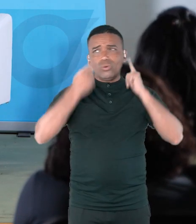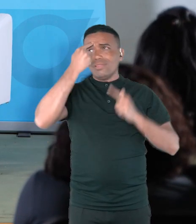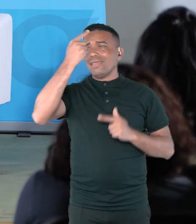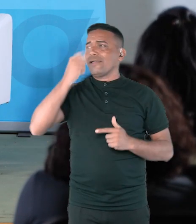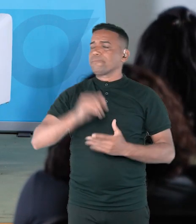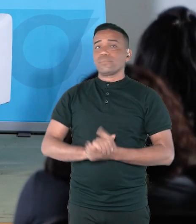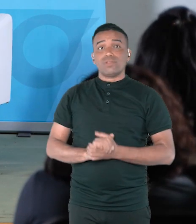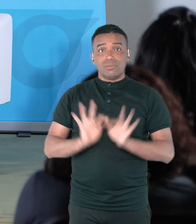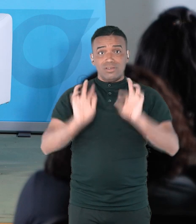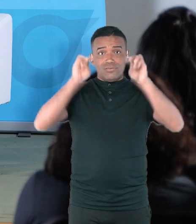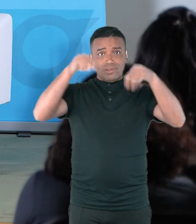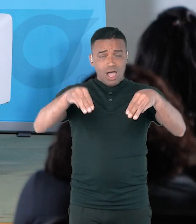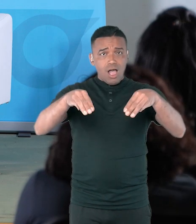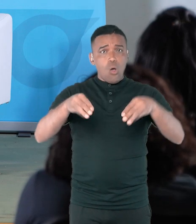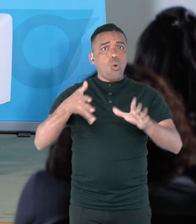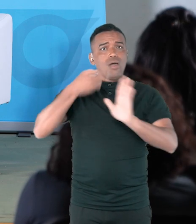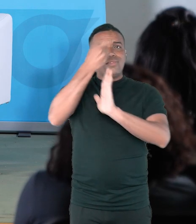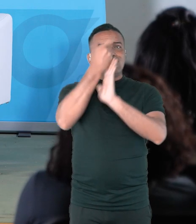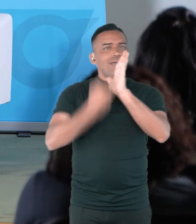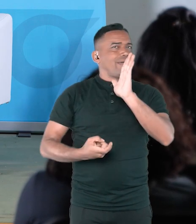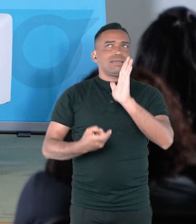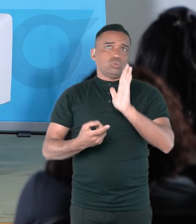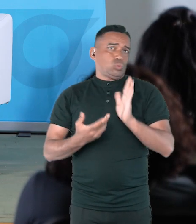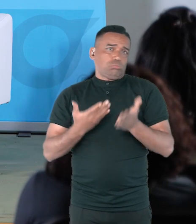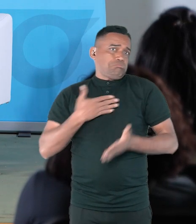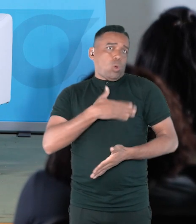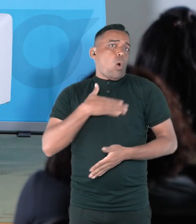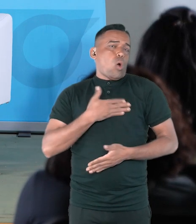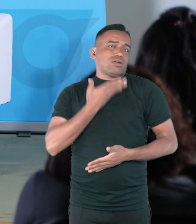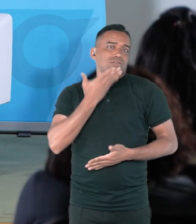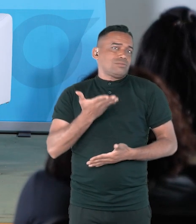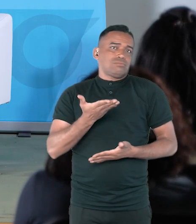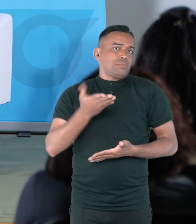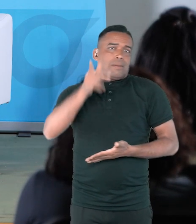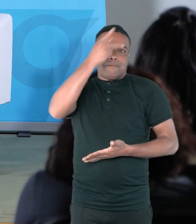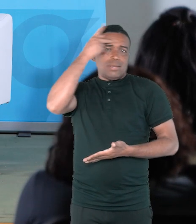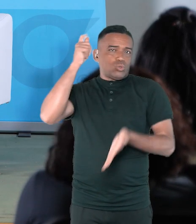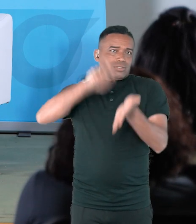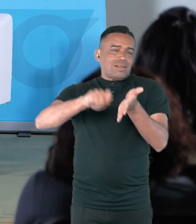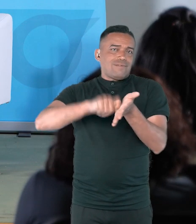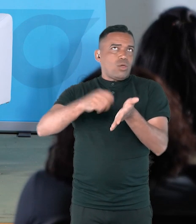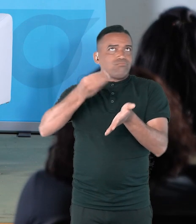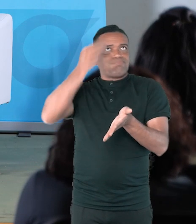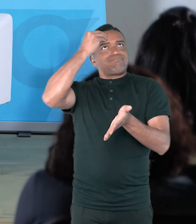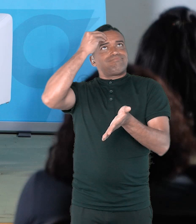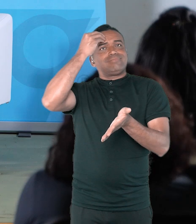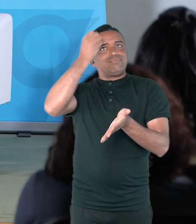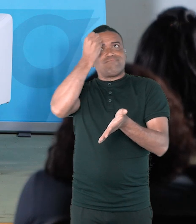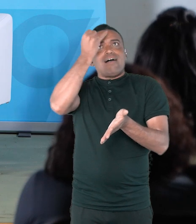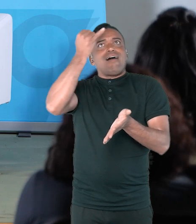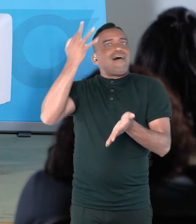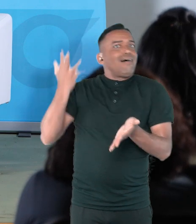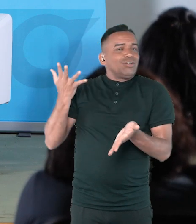uma ideia. Ah. Por que você não encerra falando um texto de uma pessoa que você gosta? De um escritor? Você tem tantos aí dentro da